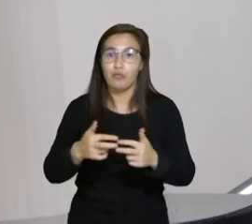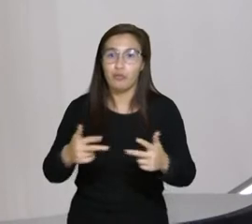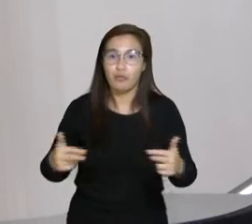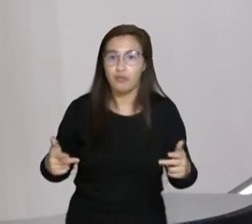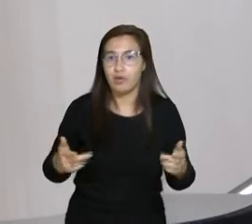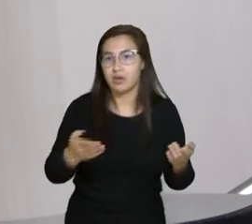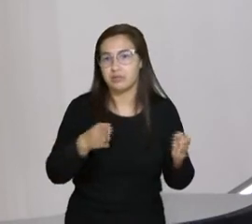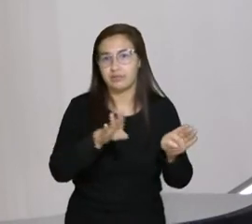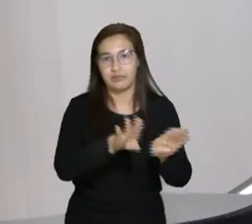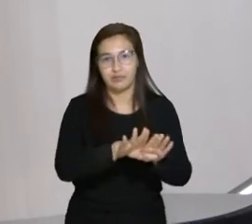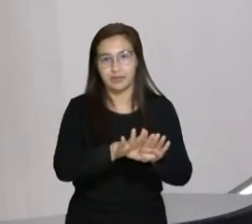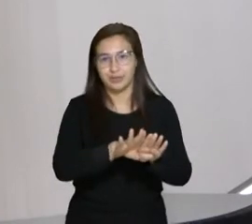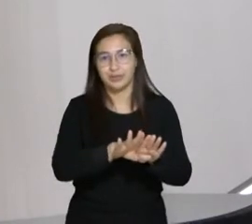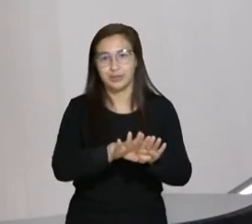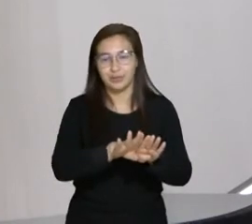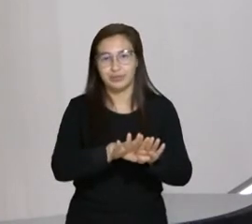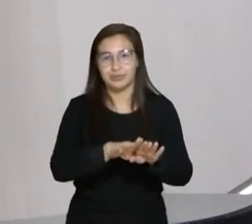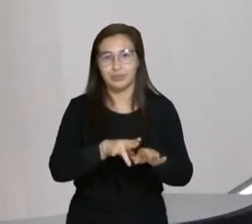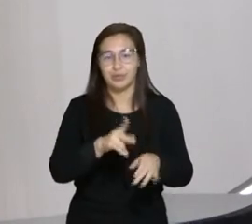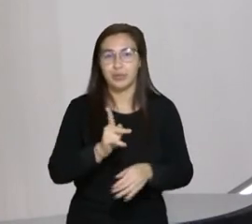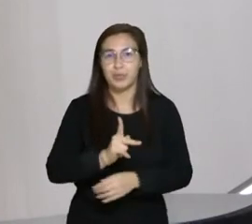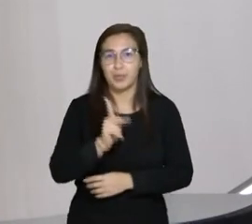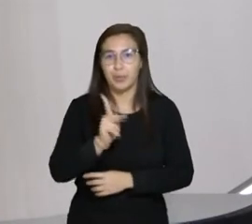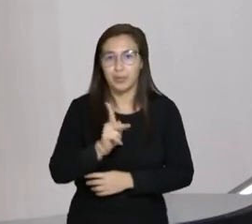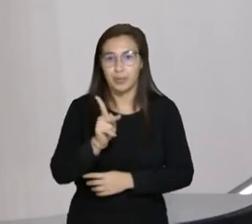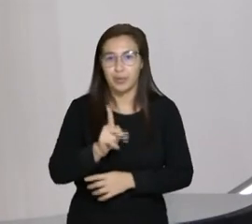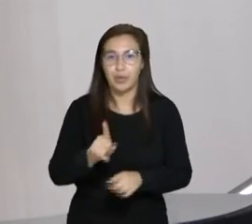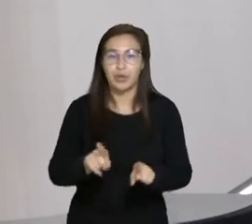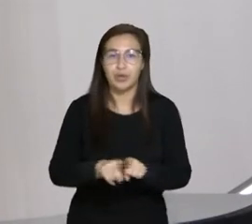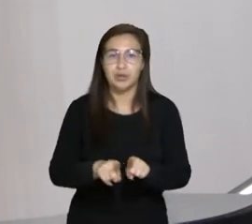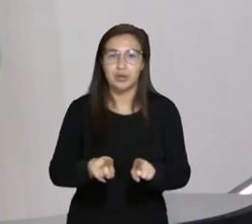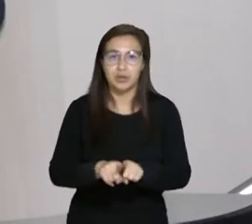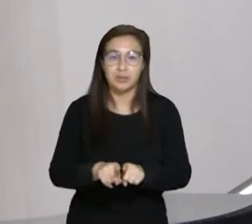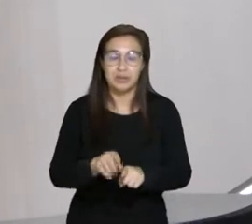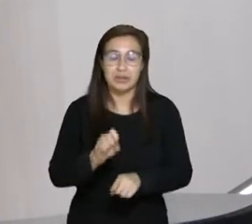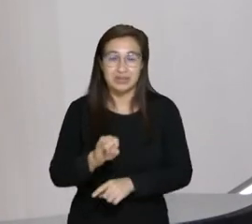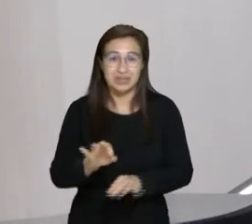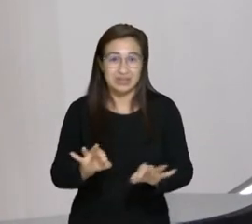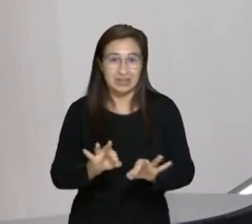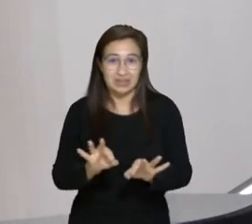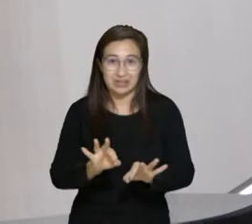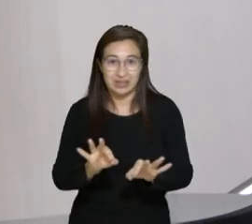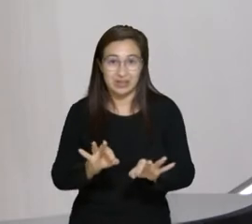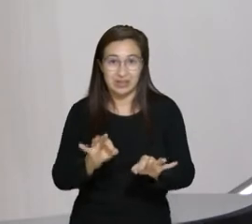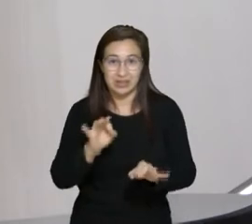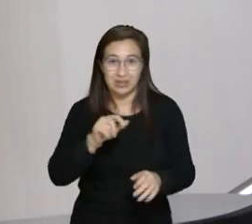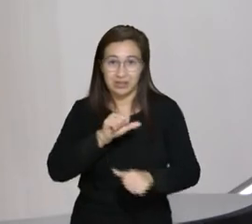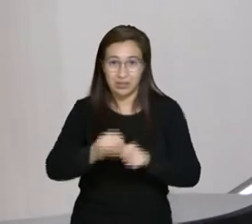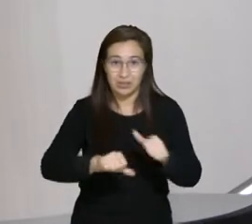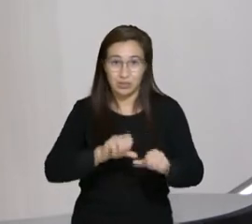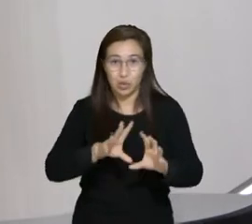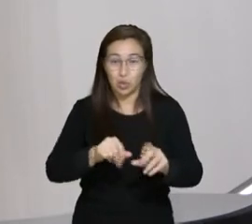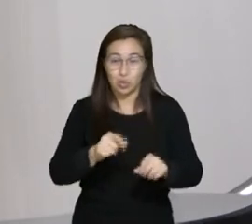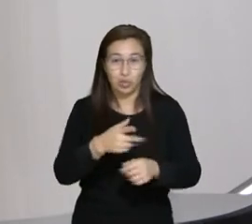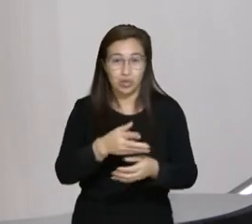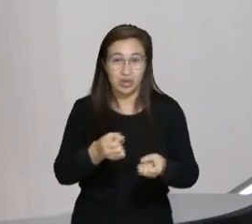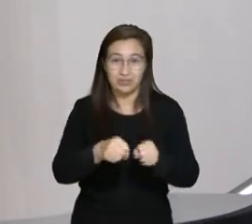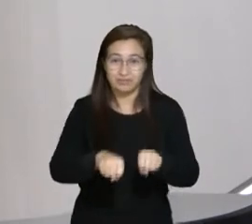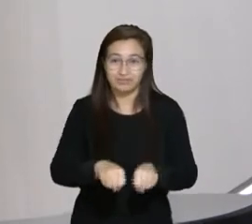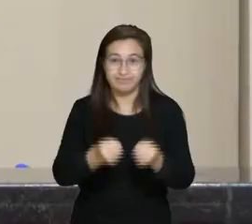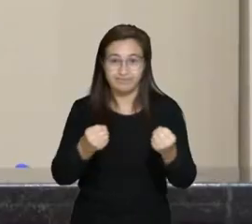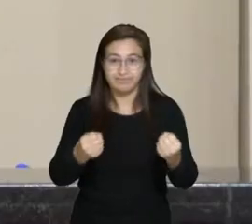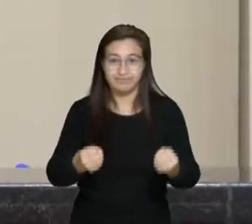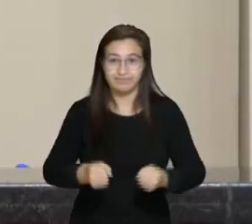Blumenau EA Tavares de Pomerode e demitiram para cortar custos e se nada for feito o segmento inteiro vai quebrar obrigado senhor